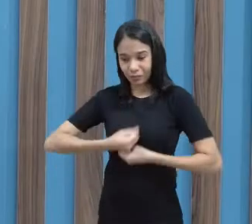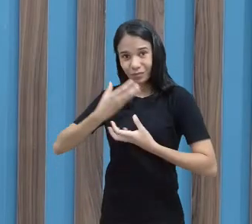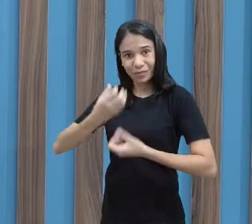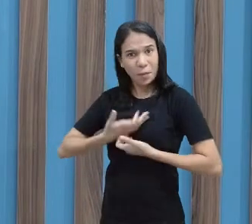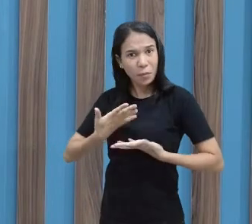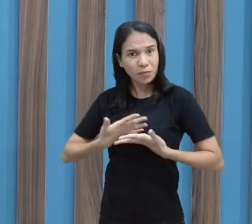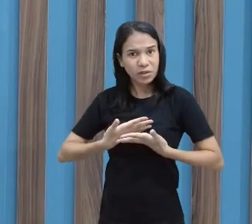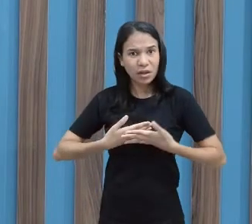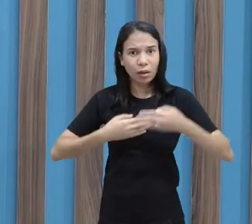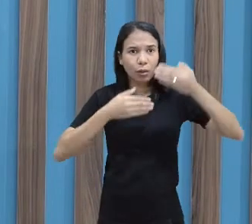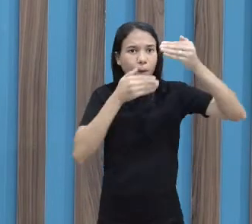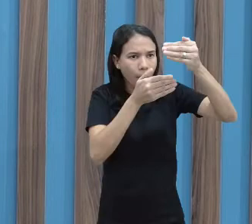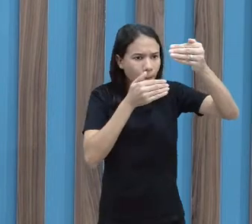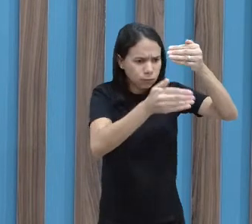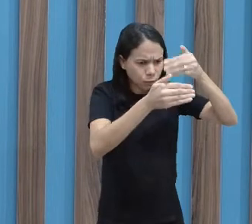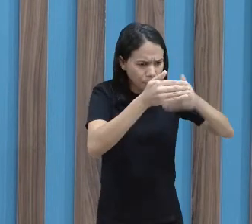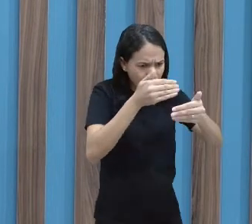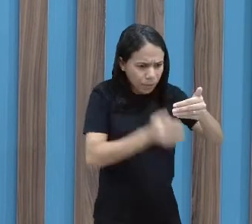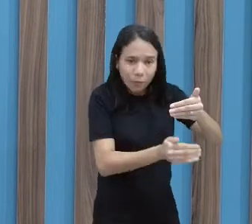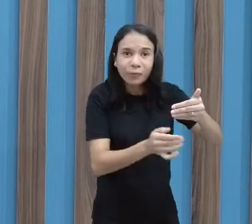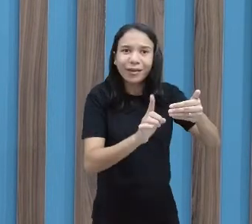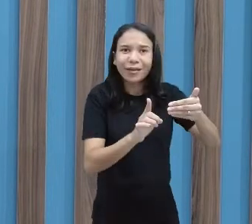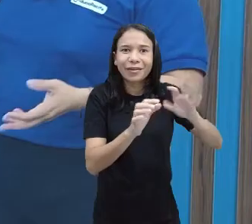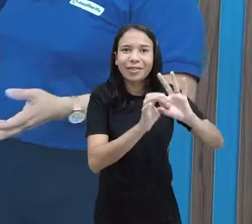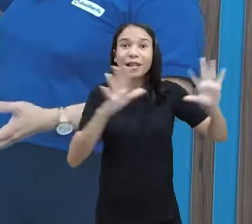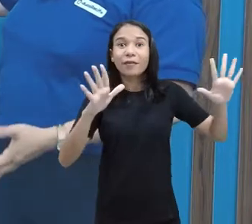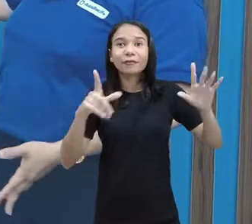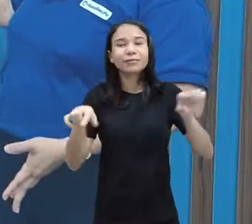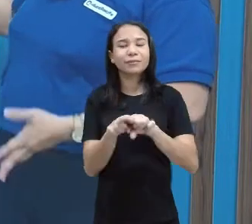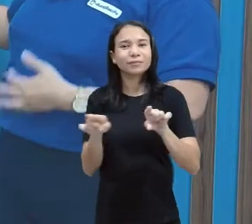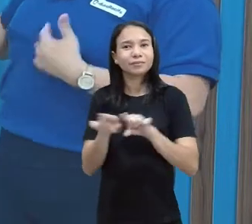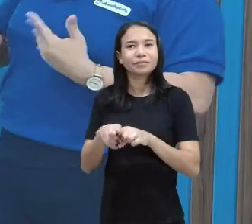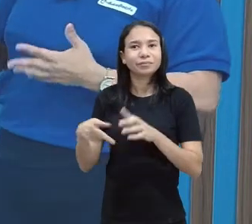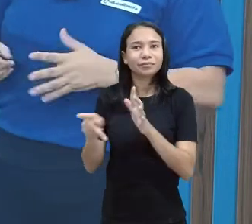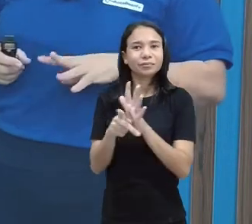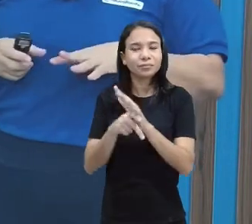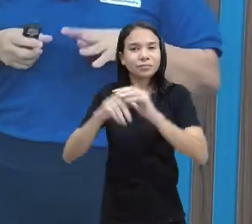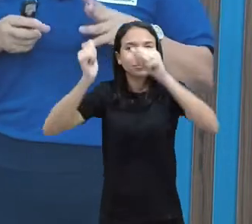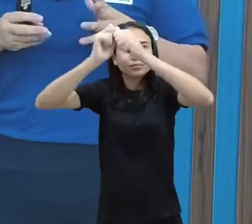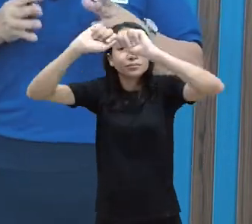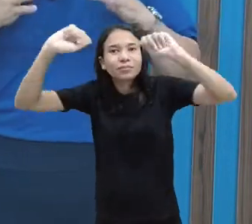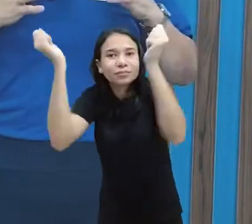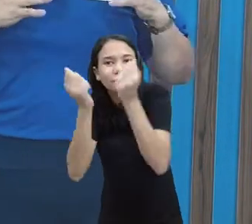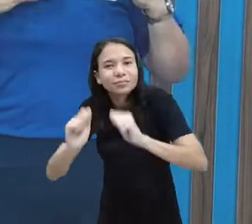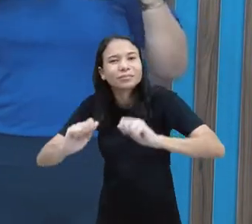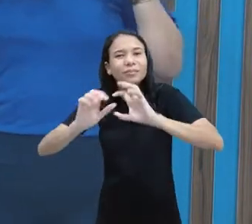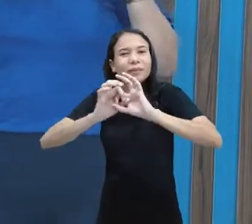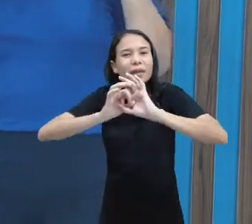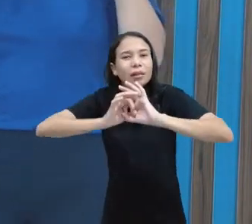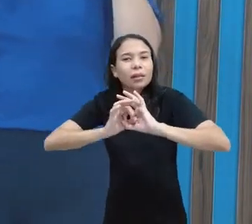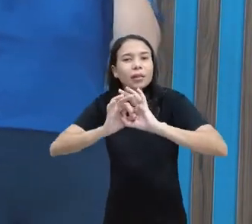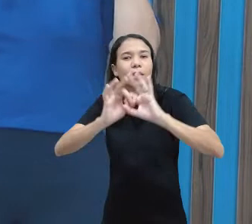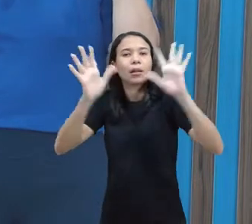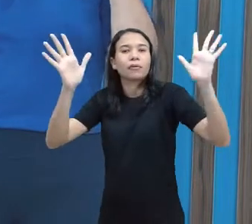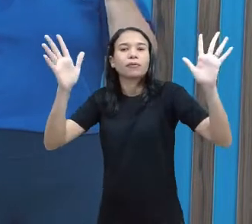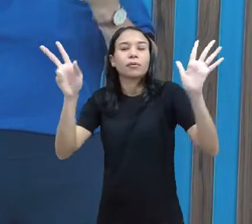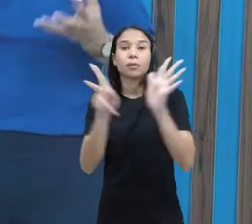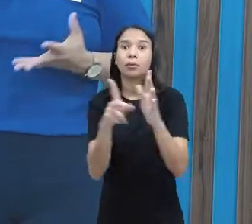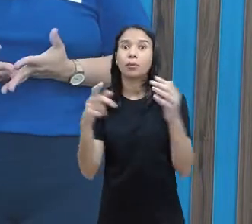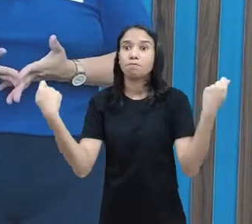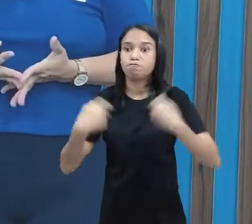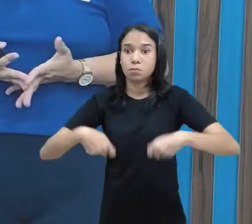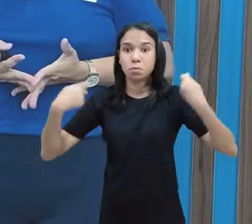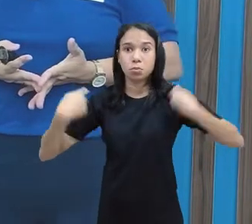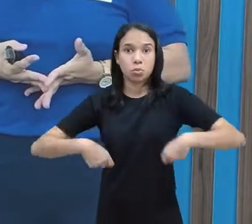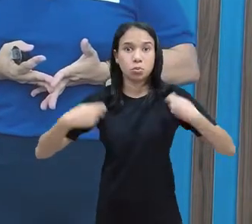da rima, né? E do rigor, né? A escultura e as outras artes, elas estão livres daquela necessidade